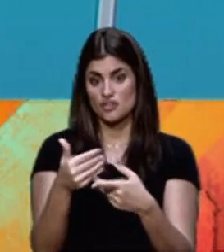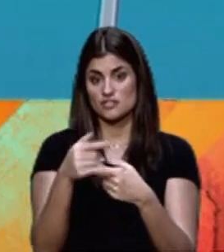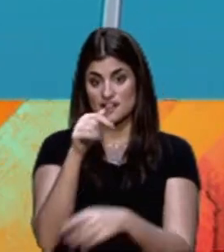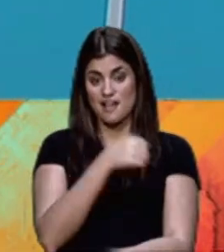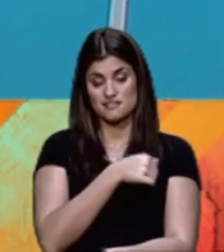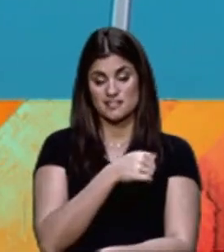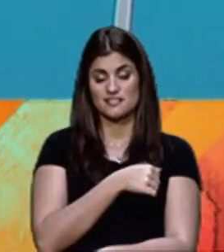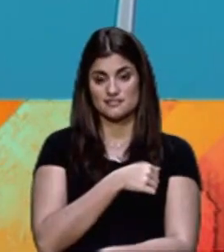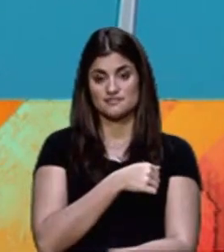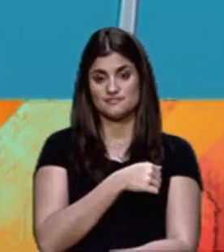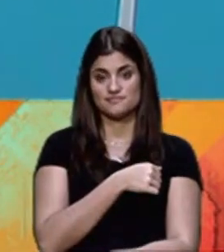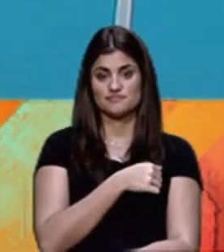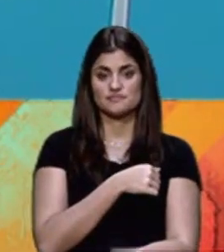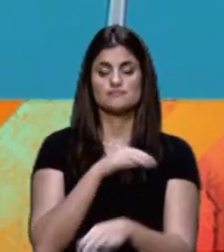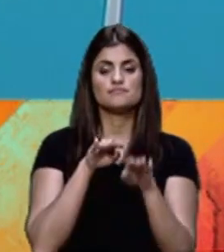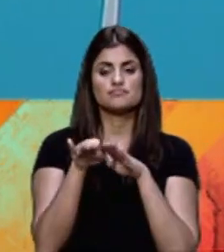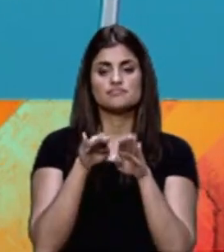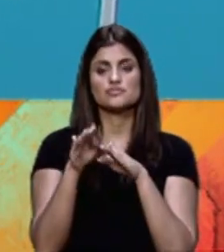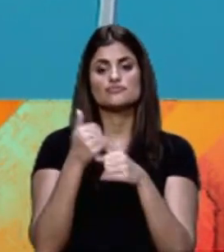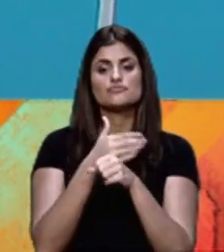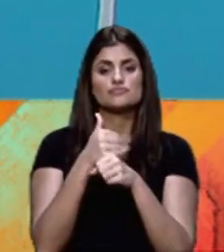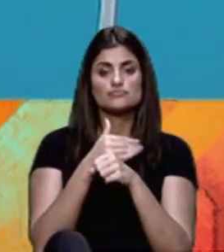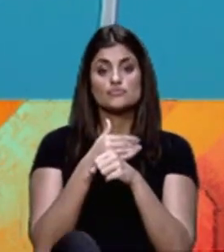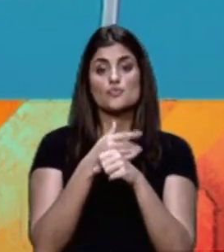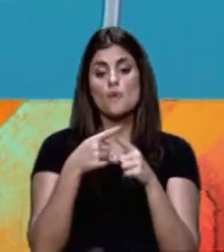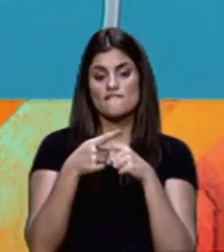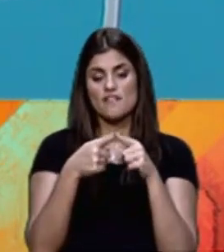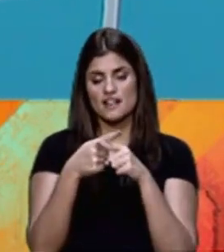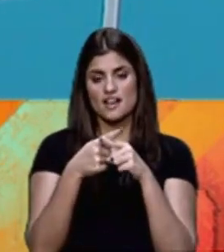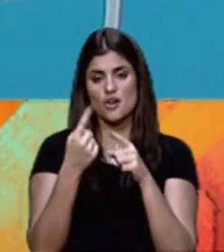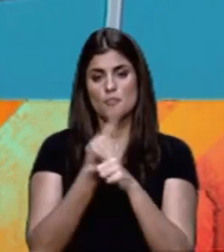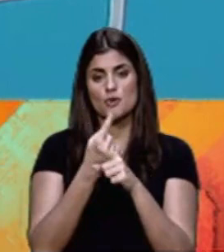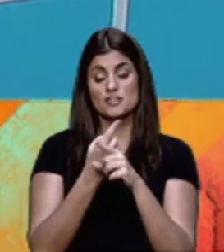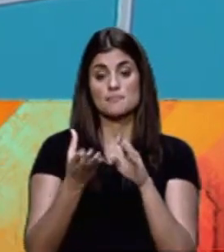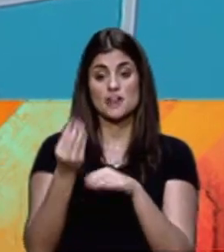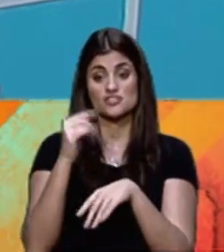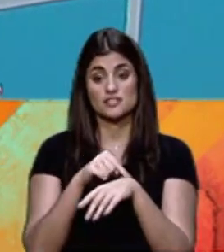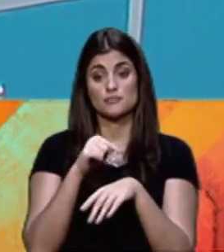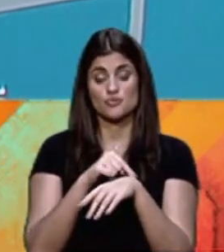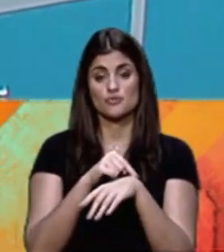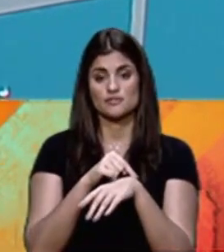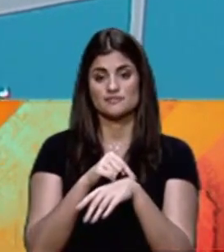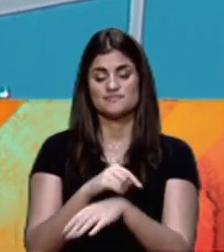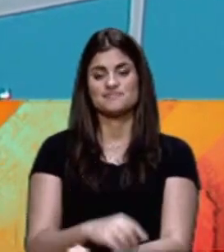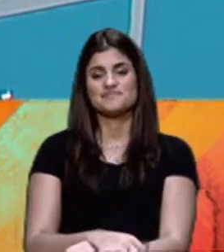casa treinarem a picar com a faca, não é? É uma coisa que, se tem mais tempo, vamos...